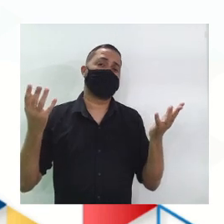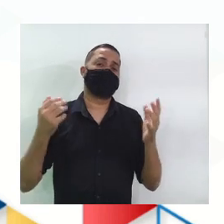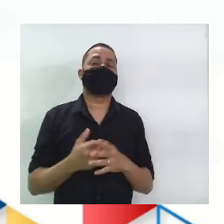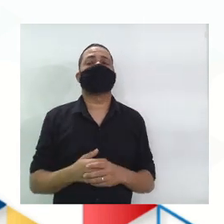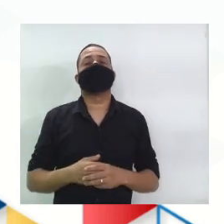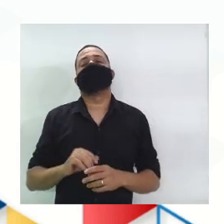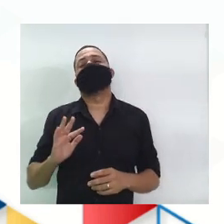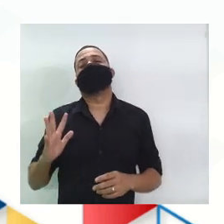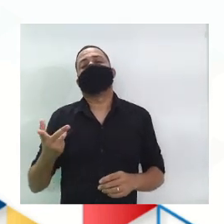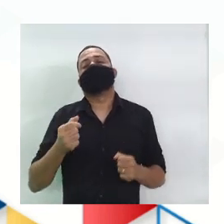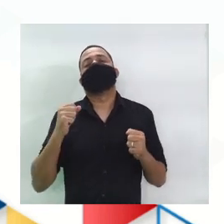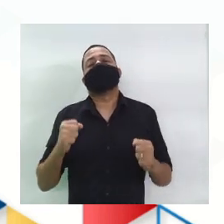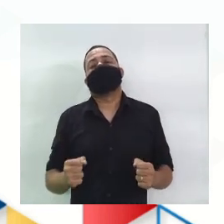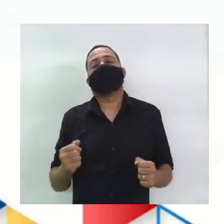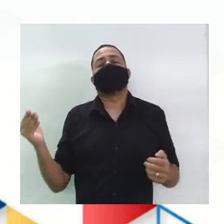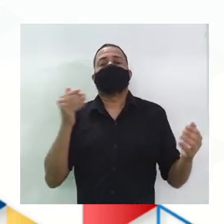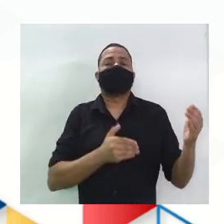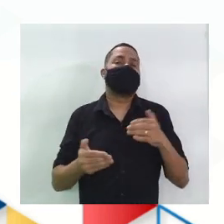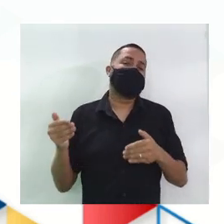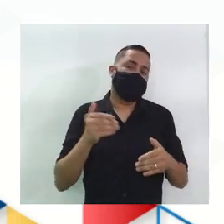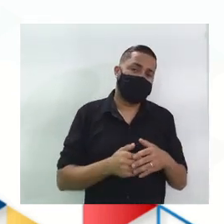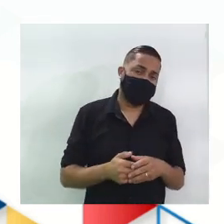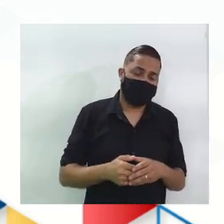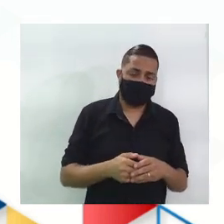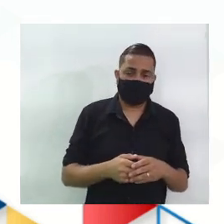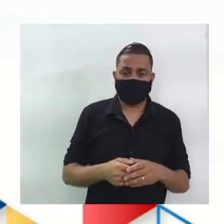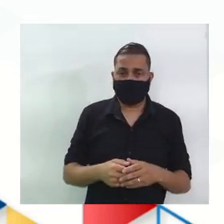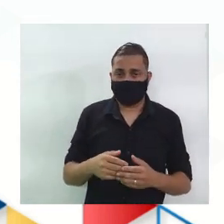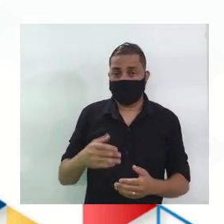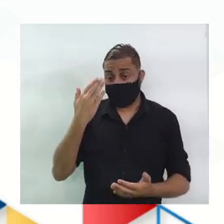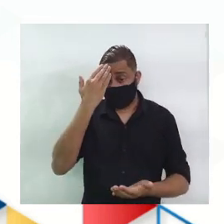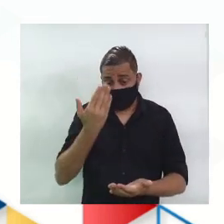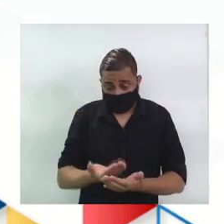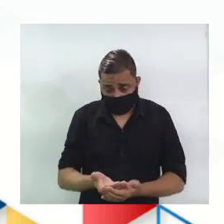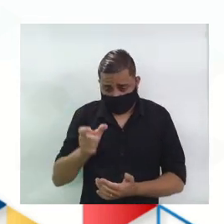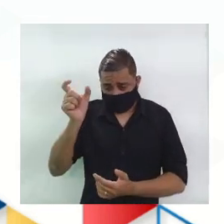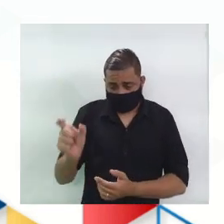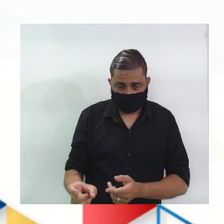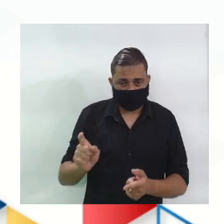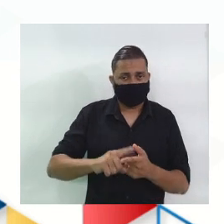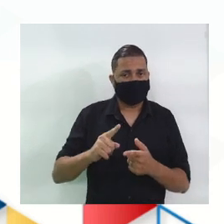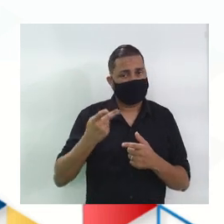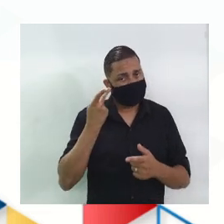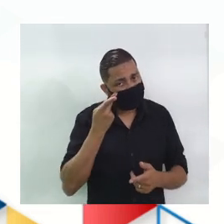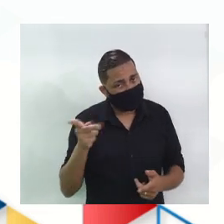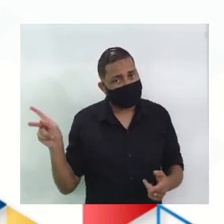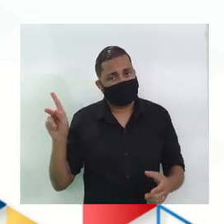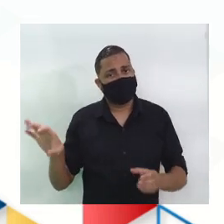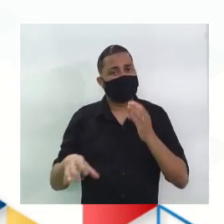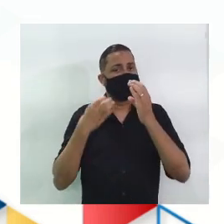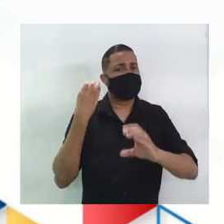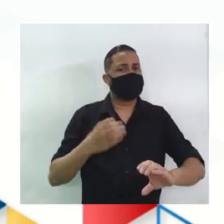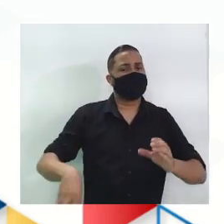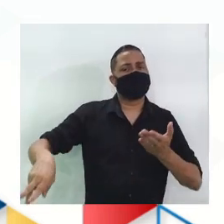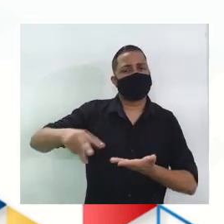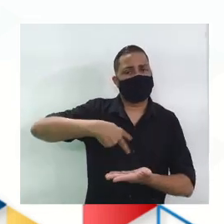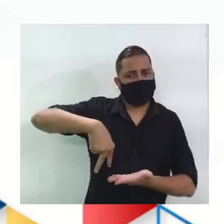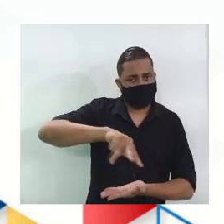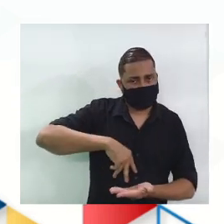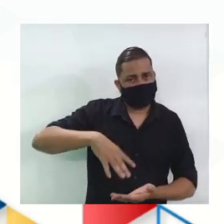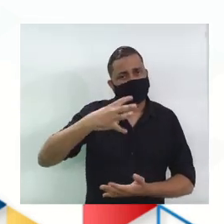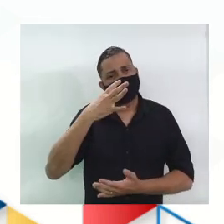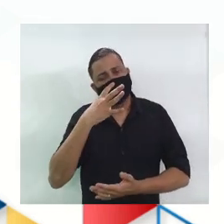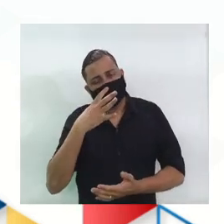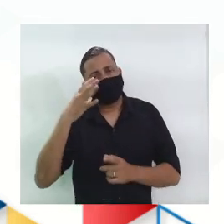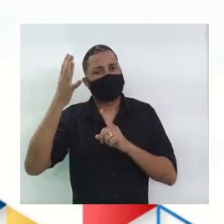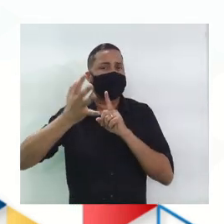qual todos podem participar, devotos e visitantes. Cantam, dançam, assistem a